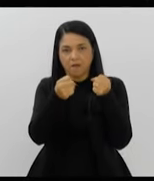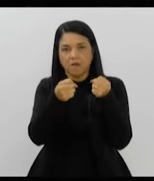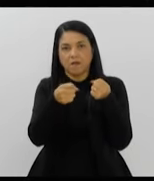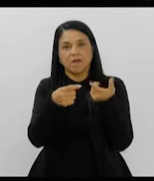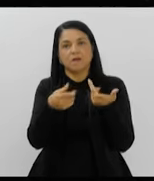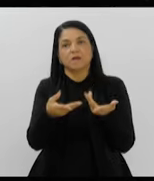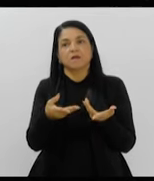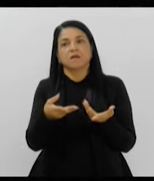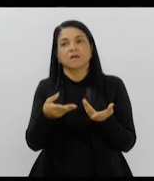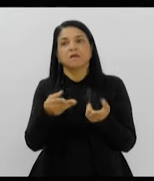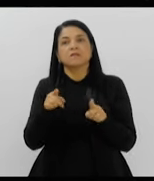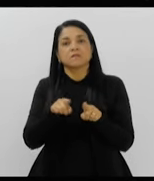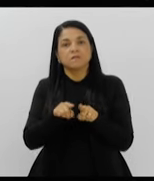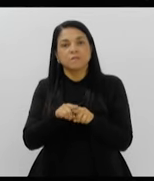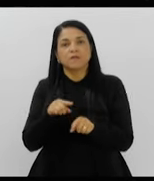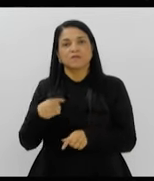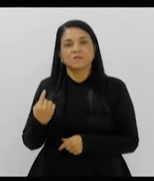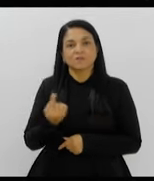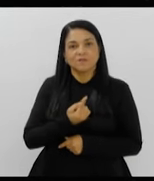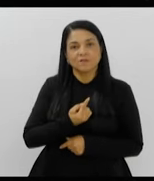e que os nossos